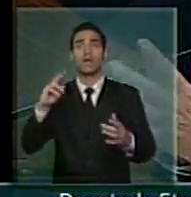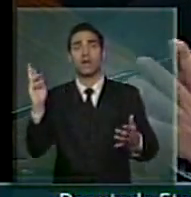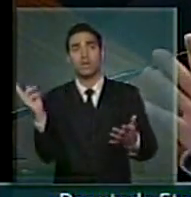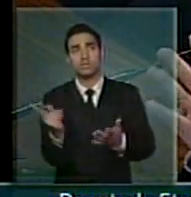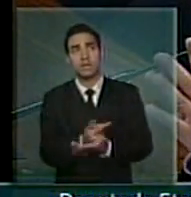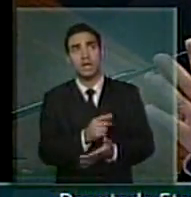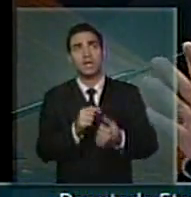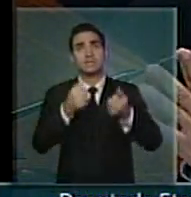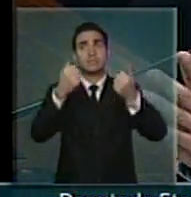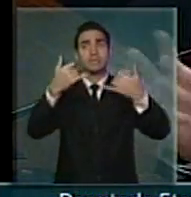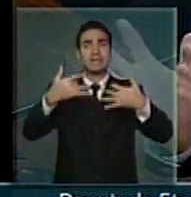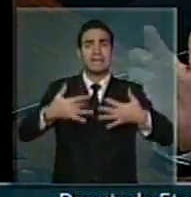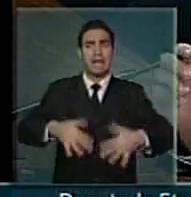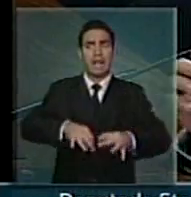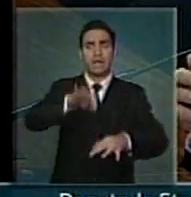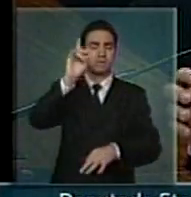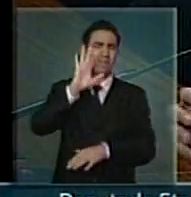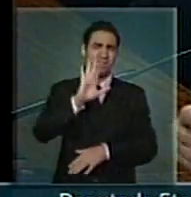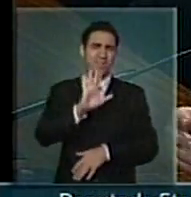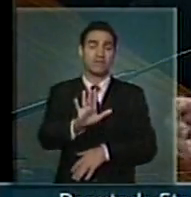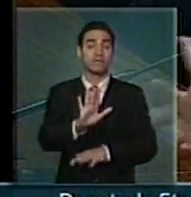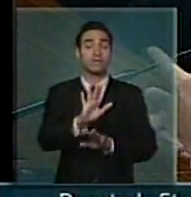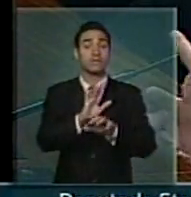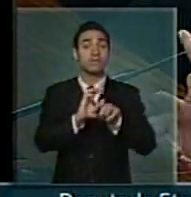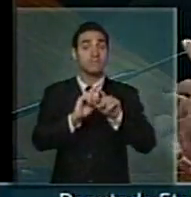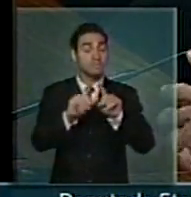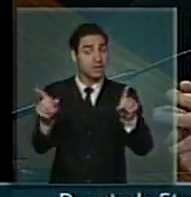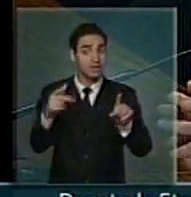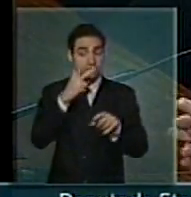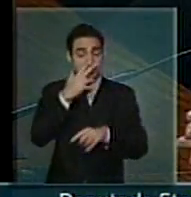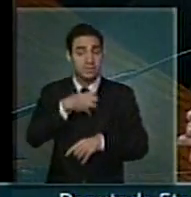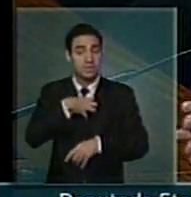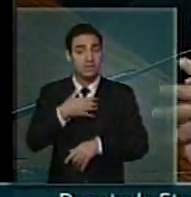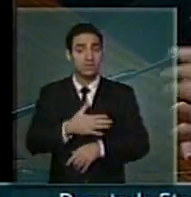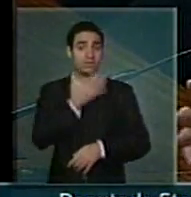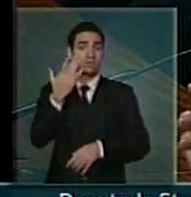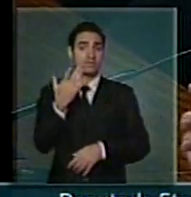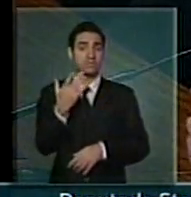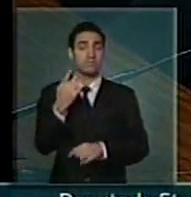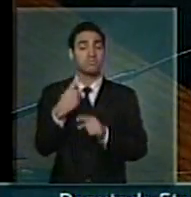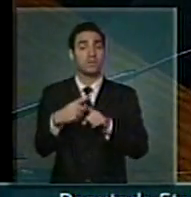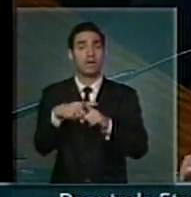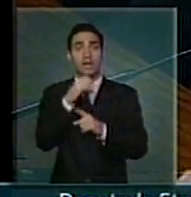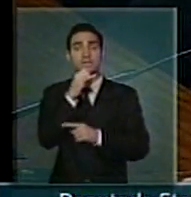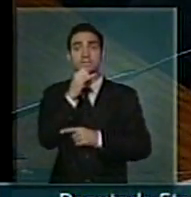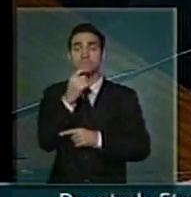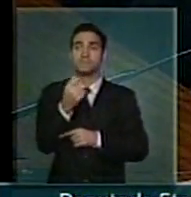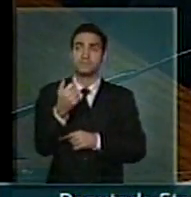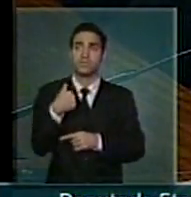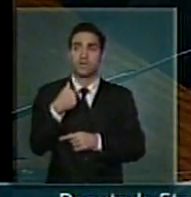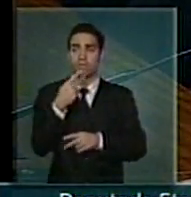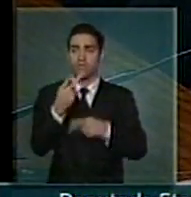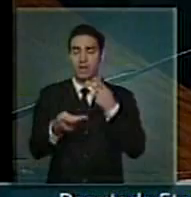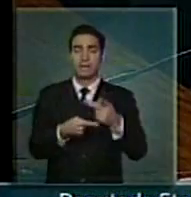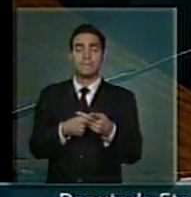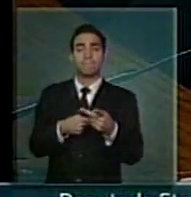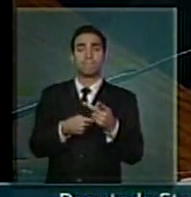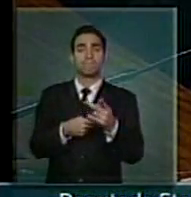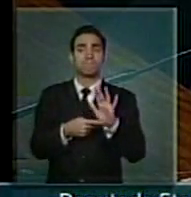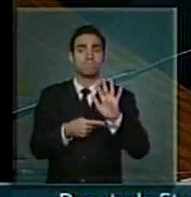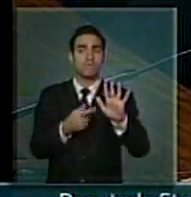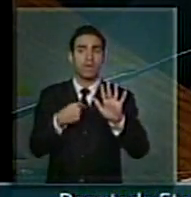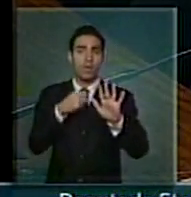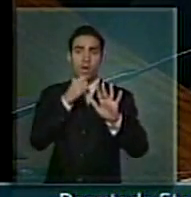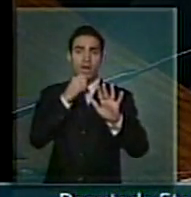que podem levar a isso. Mas é tão assustador, eu vou falar aqui algo que eu nem parei